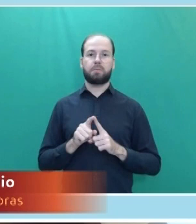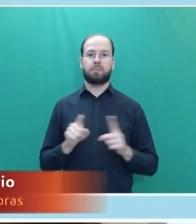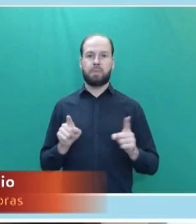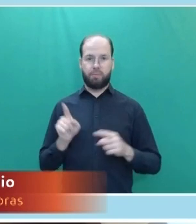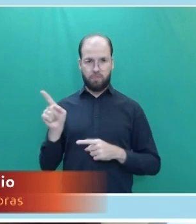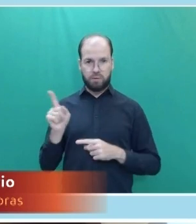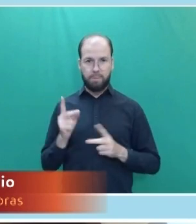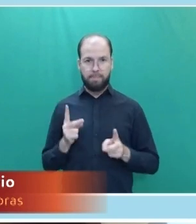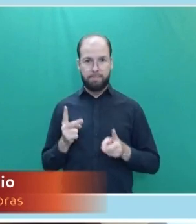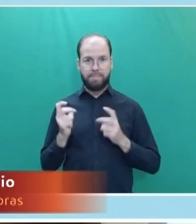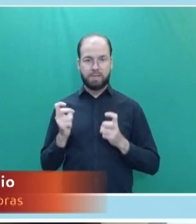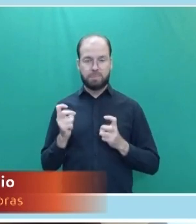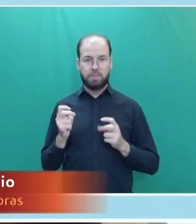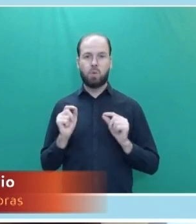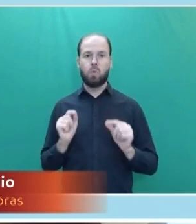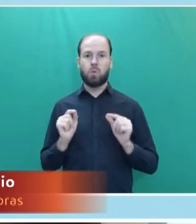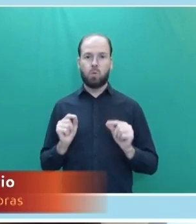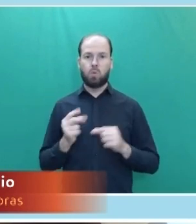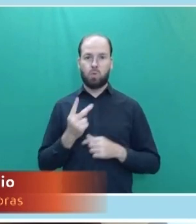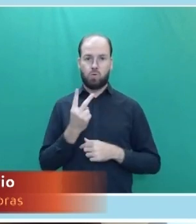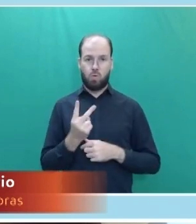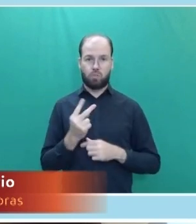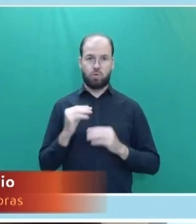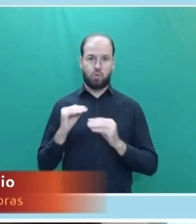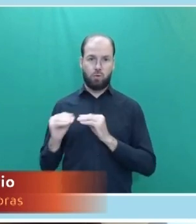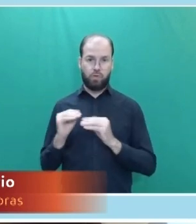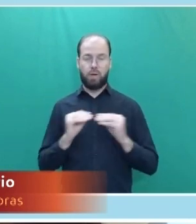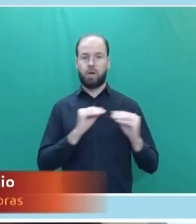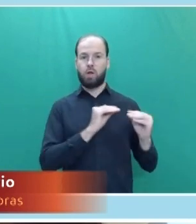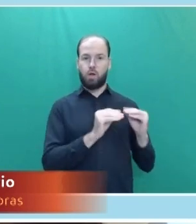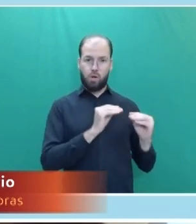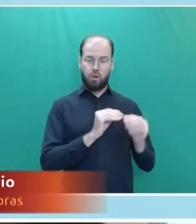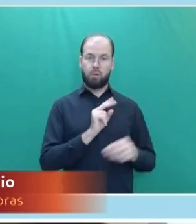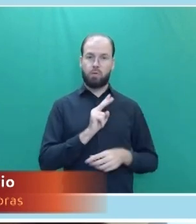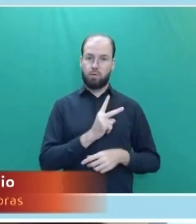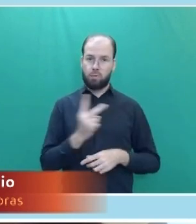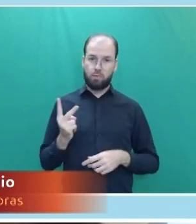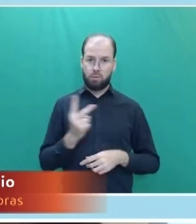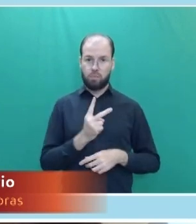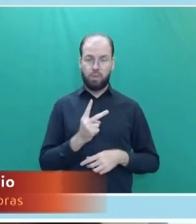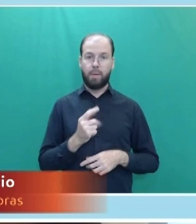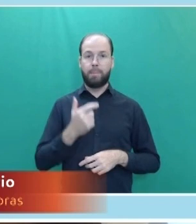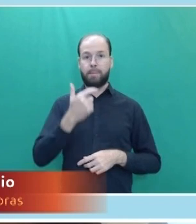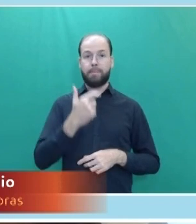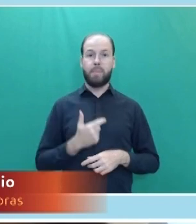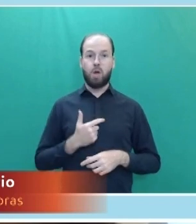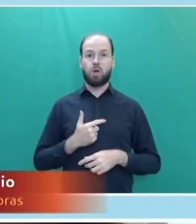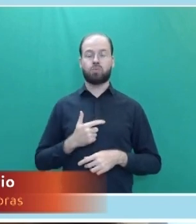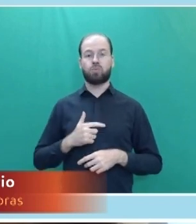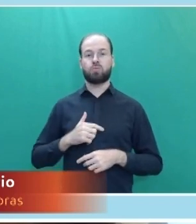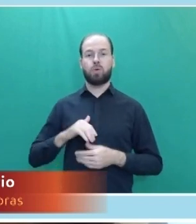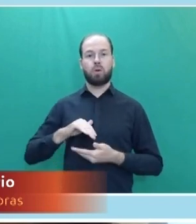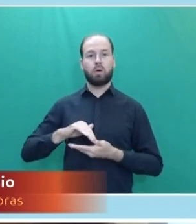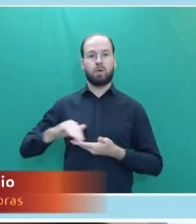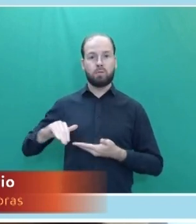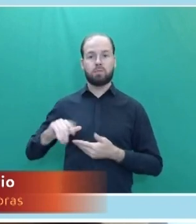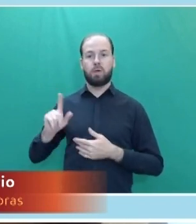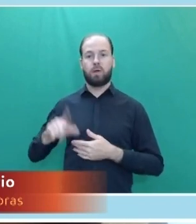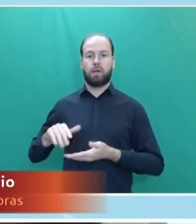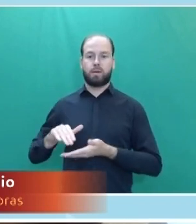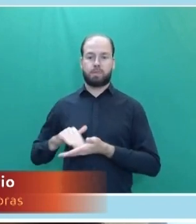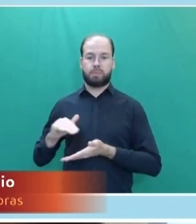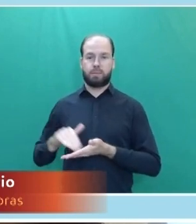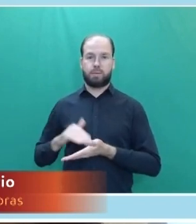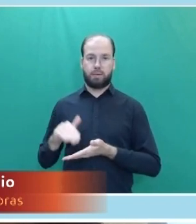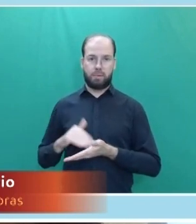reparou que eram duas novelas, e nessas duas estávamos fazendo personagens secundários como secretárias,